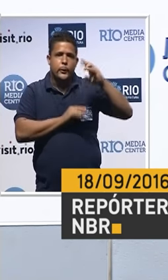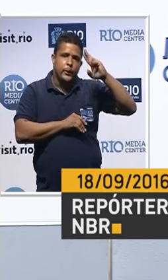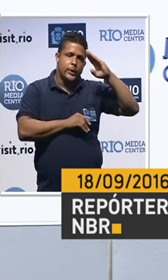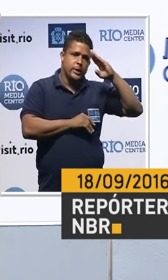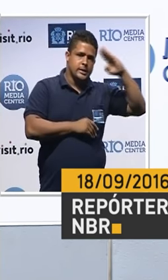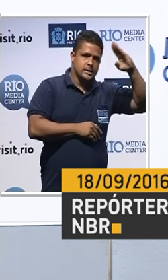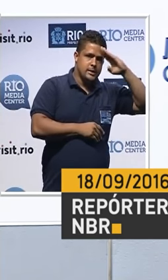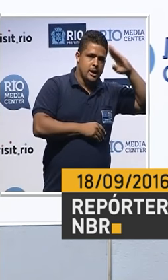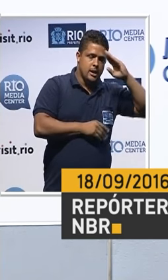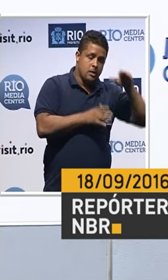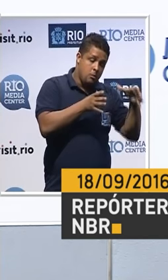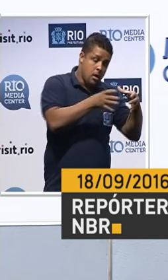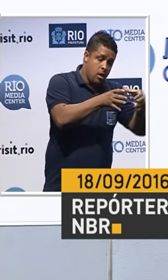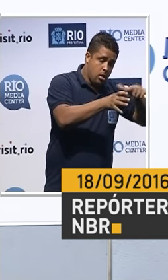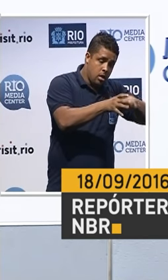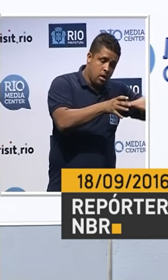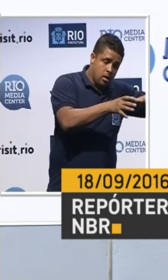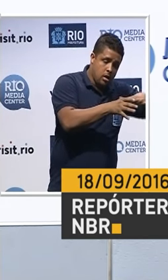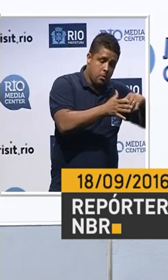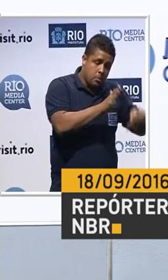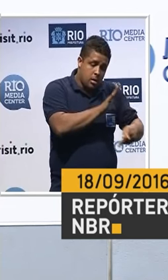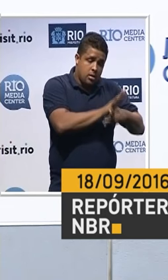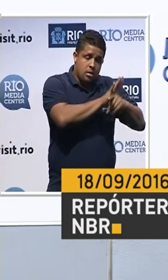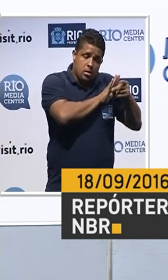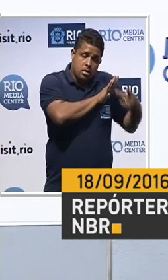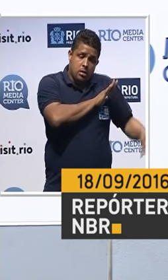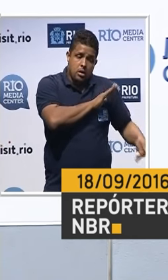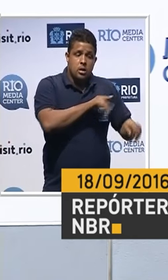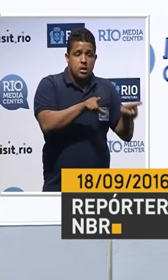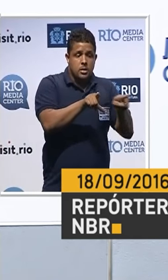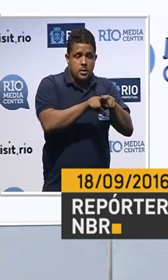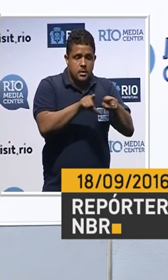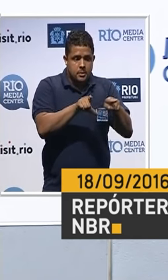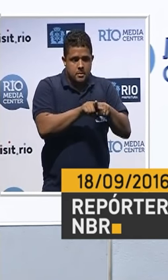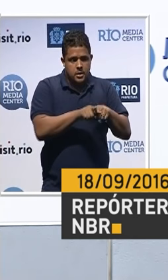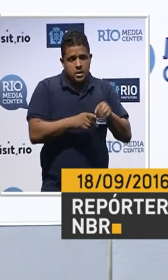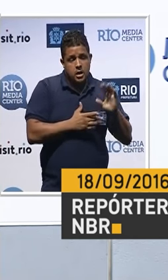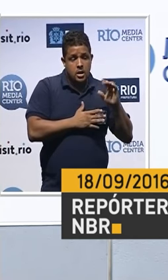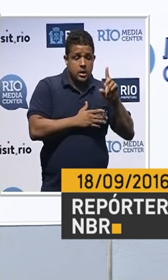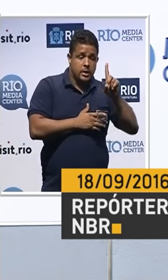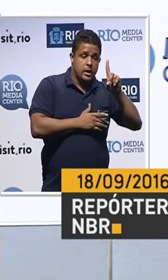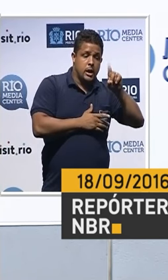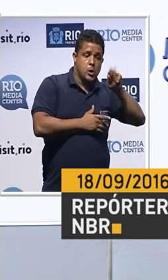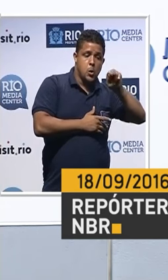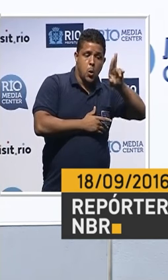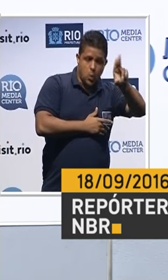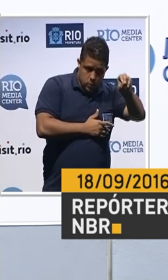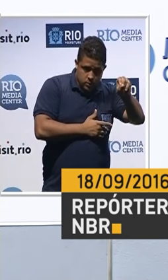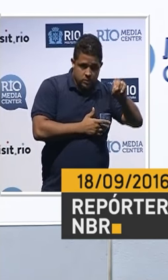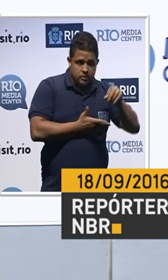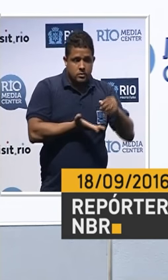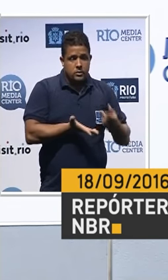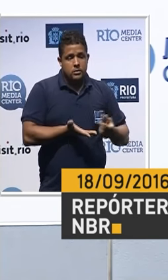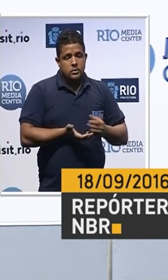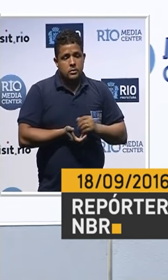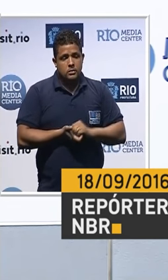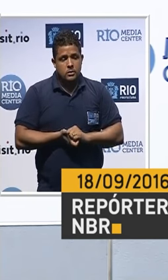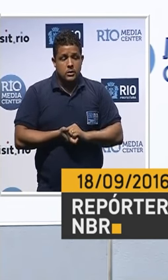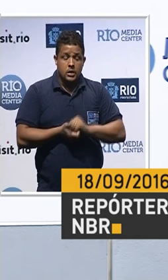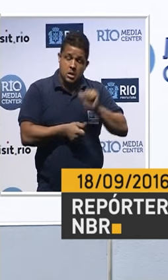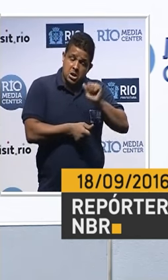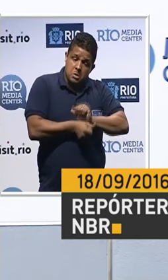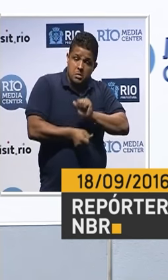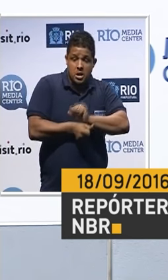Brasileiro, que é quem detém a área, quem é dono da área efetivamente, do que do Ministério